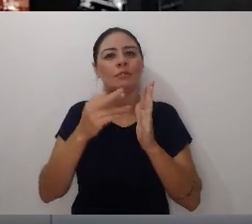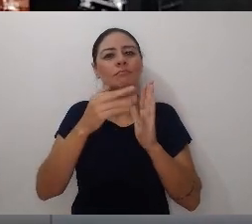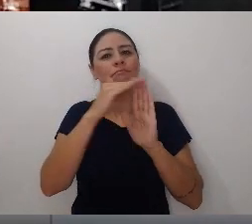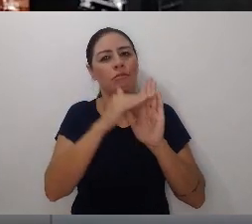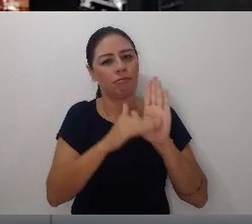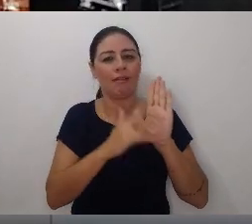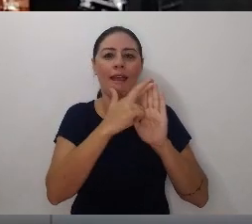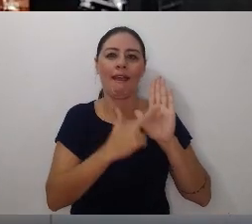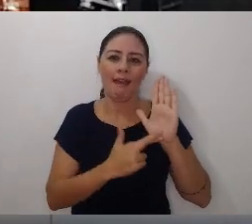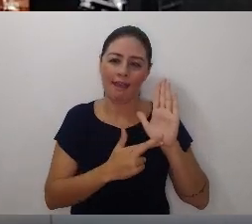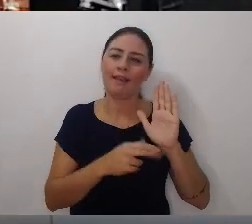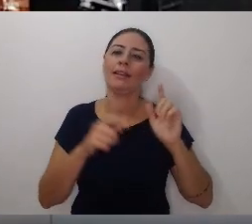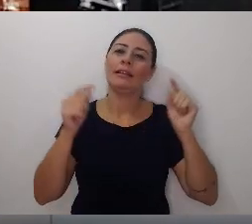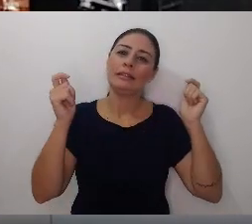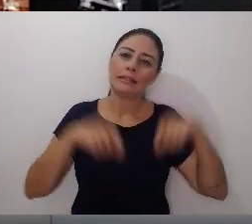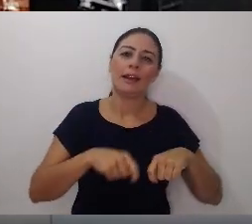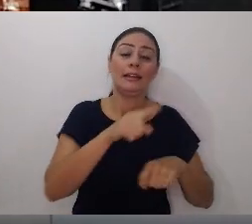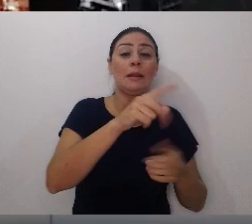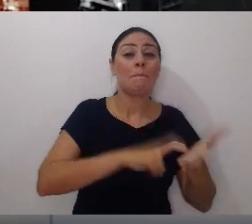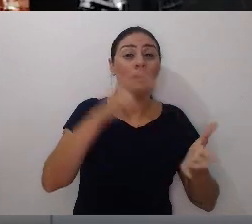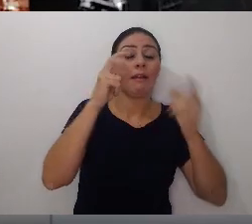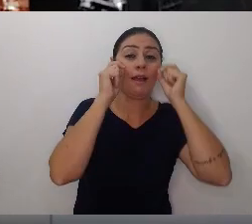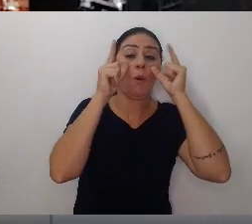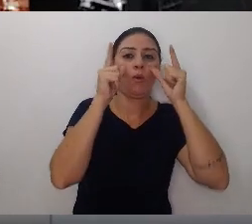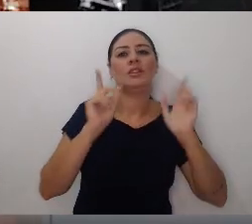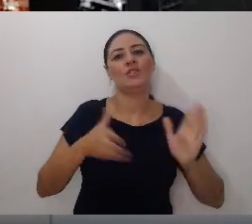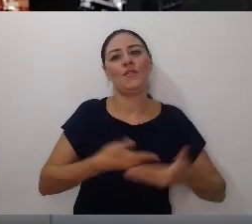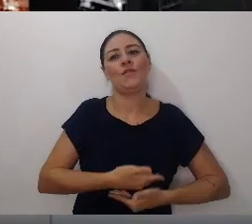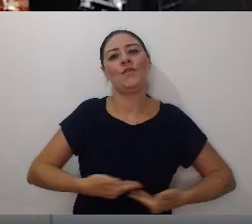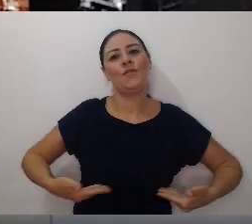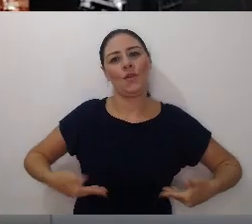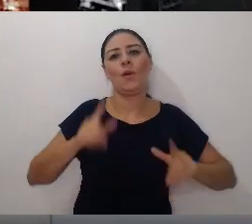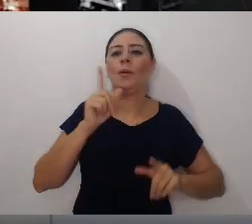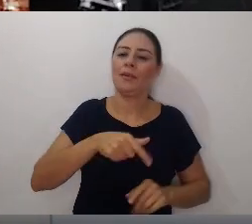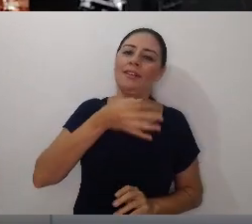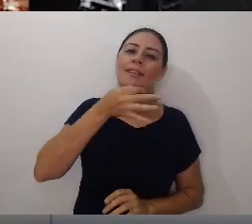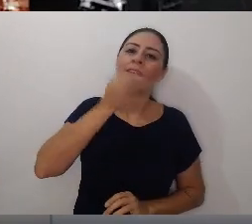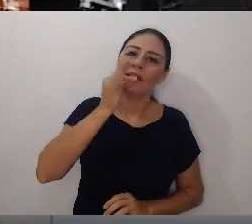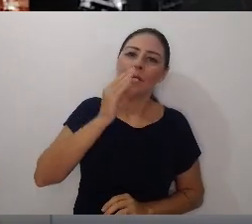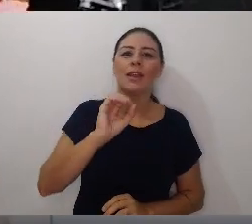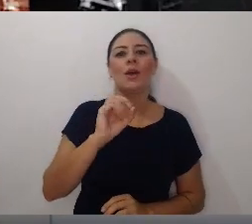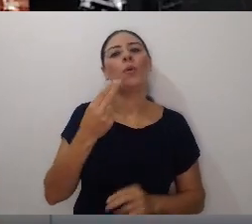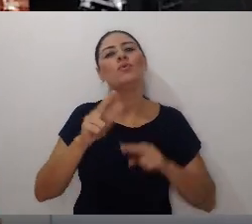ele regulariza, porque ele evita a obesidade e, ao mesmo tempo, ele dá um apetite para quando acorda,